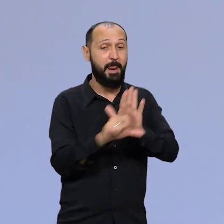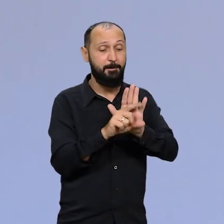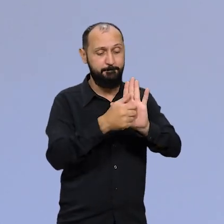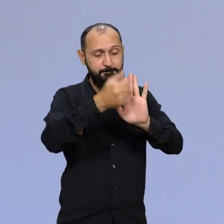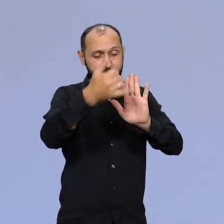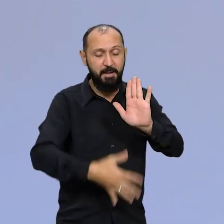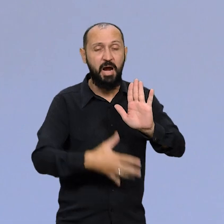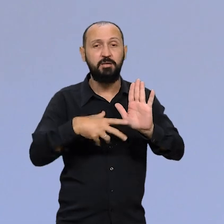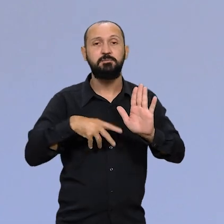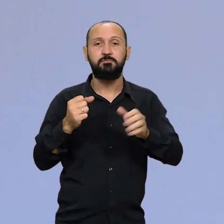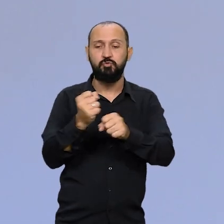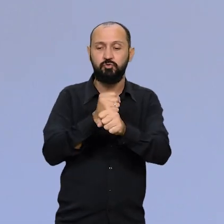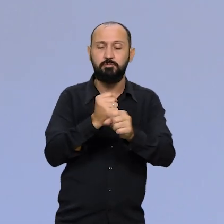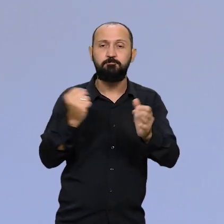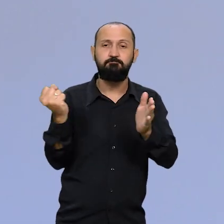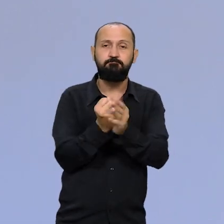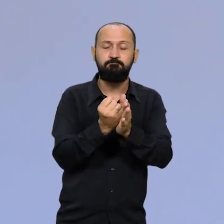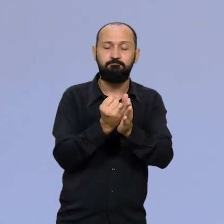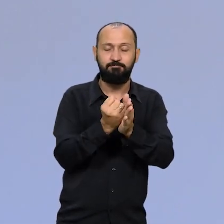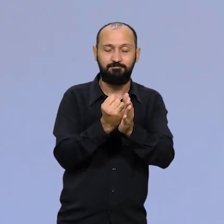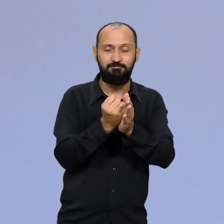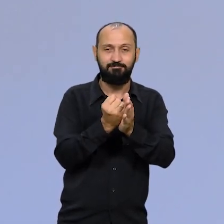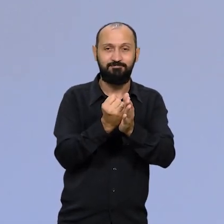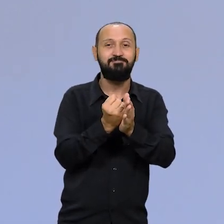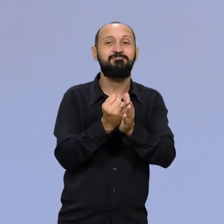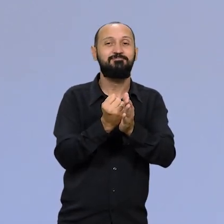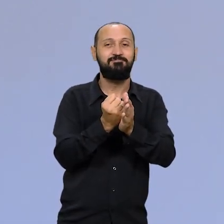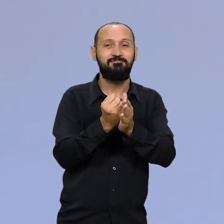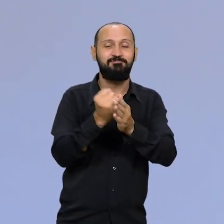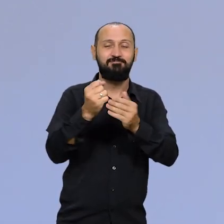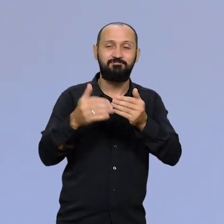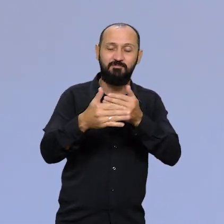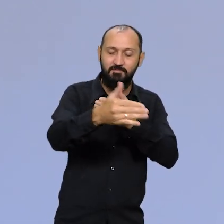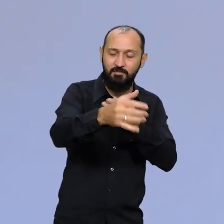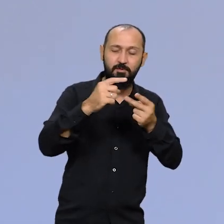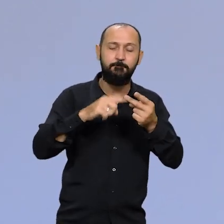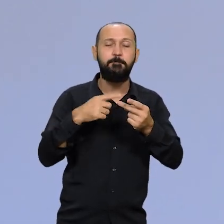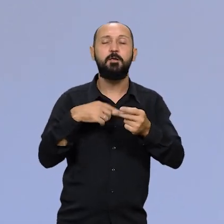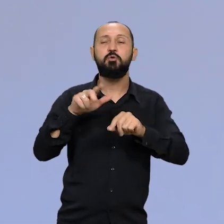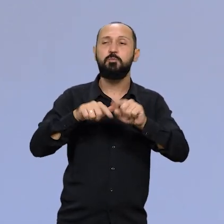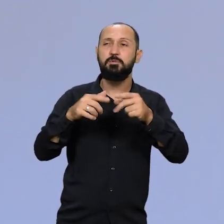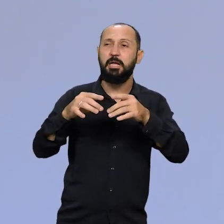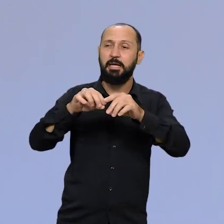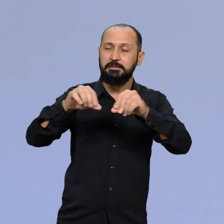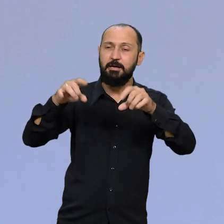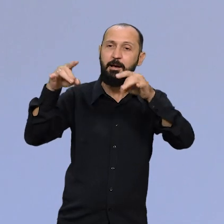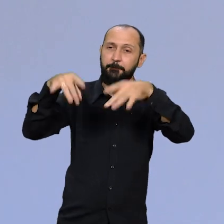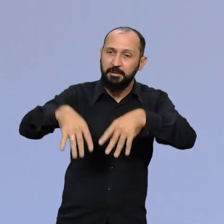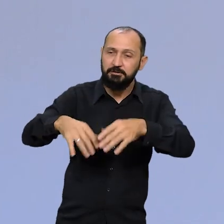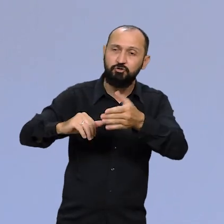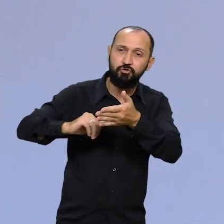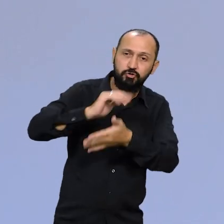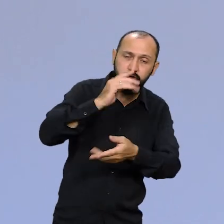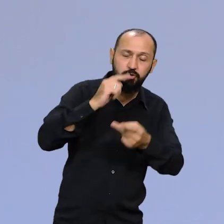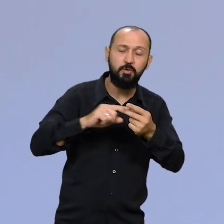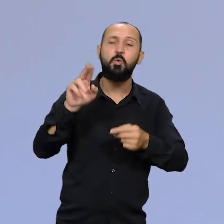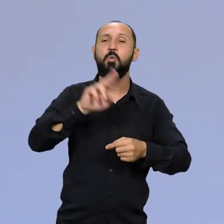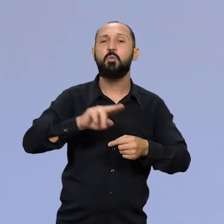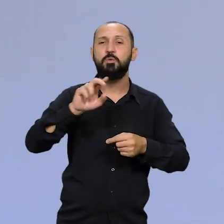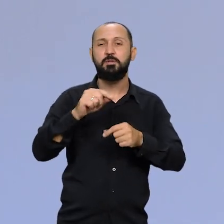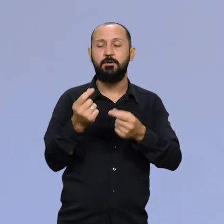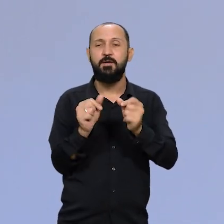do indigenato tem respaldo no caput do artigo 231, que fala: é garantido aos índios o direito originário, e